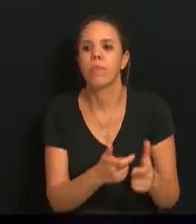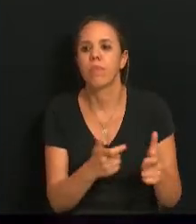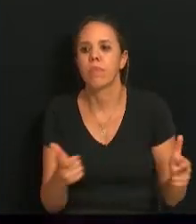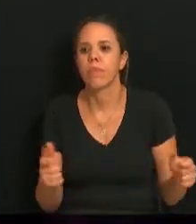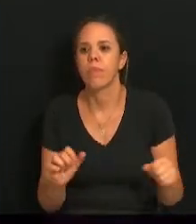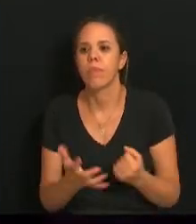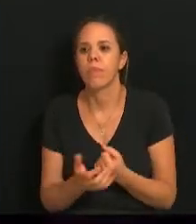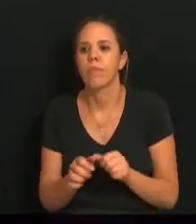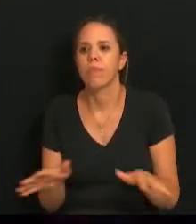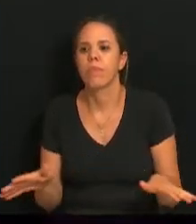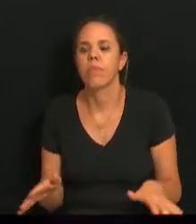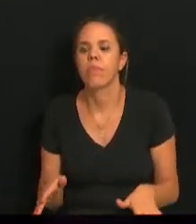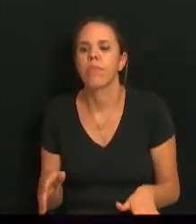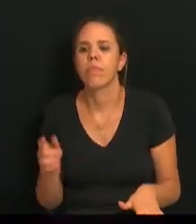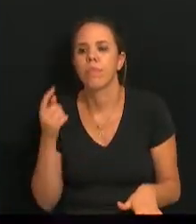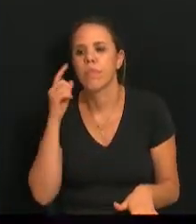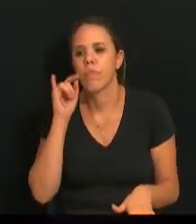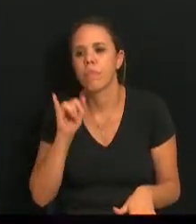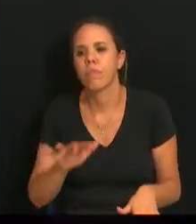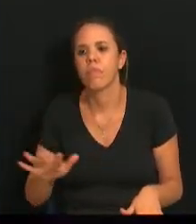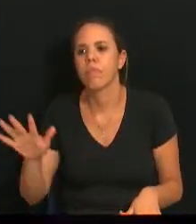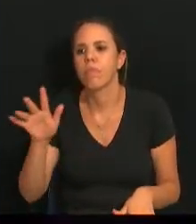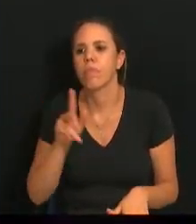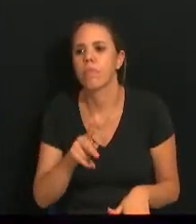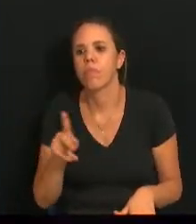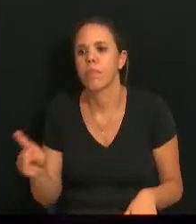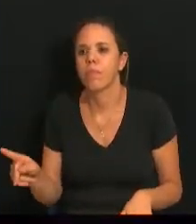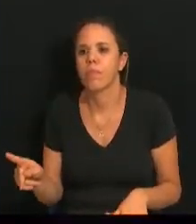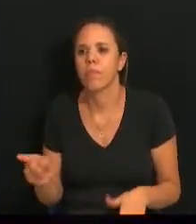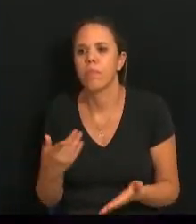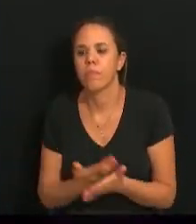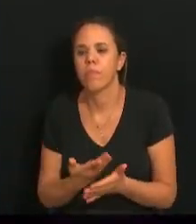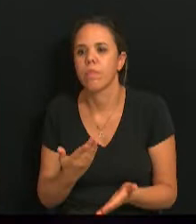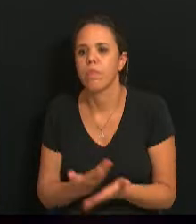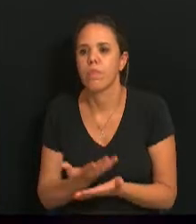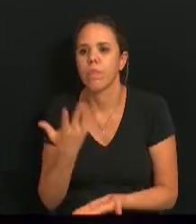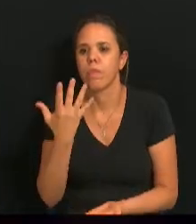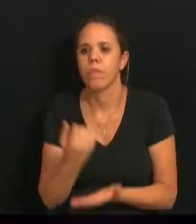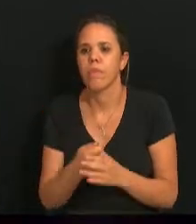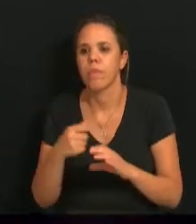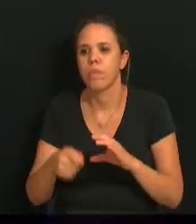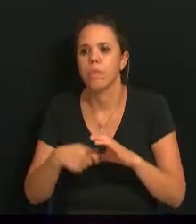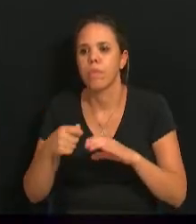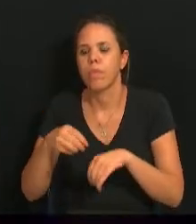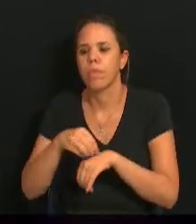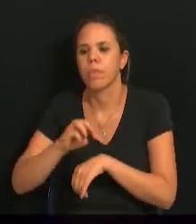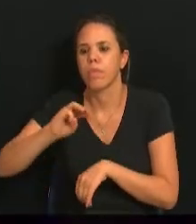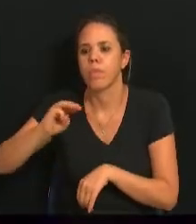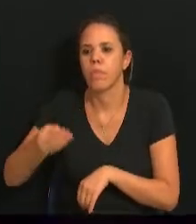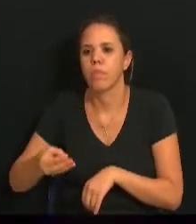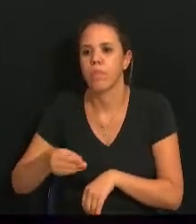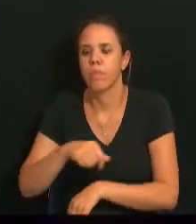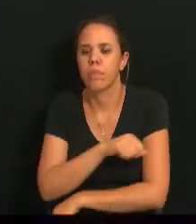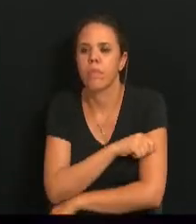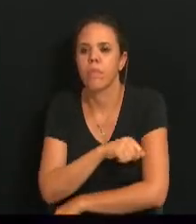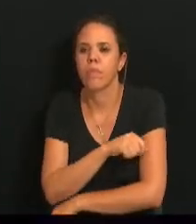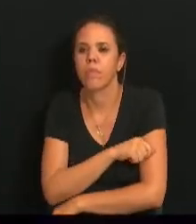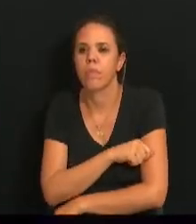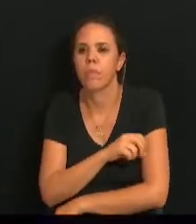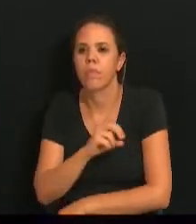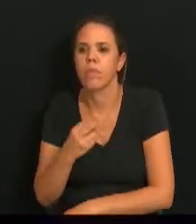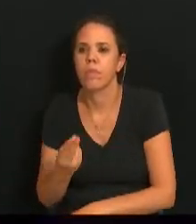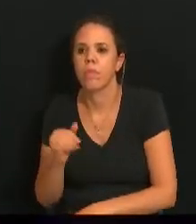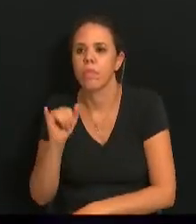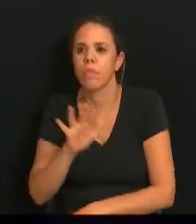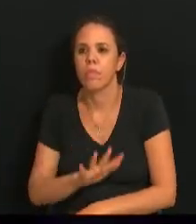é essa imagem também do professor de aula gravada, transmitida a milhares de alunos, ou então a imagem